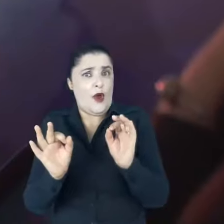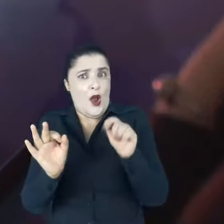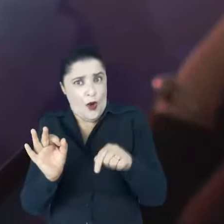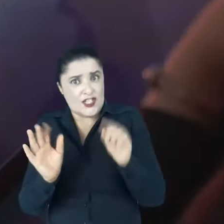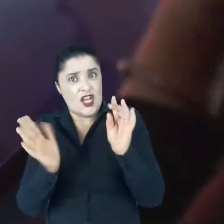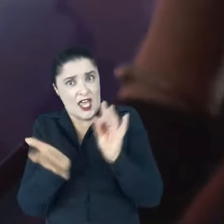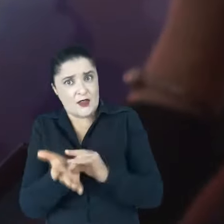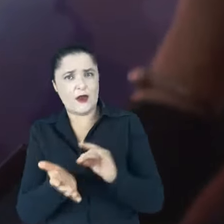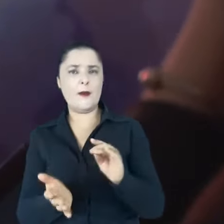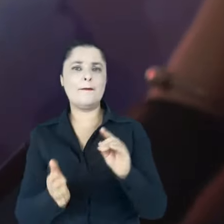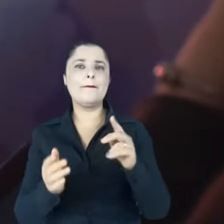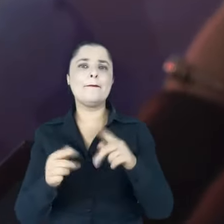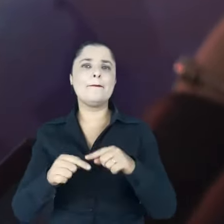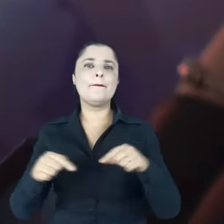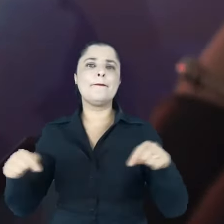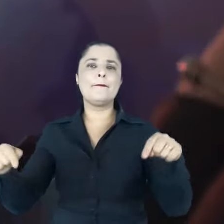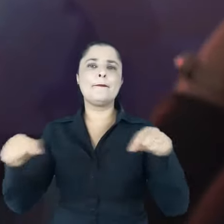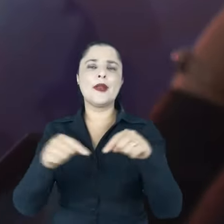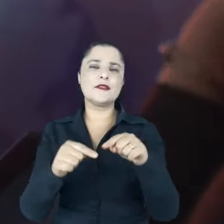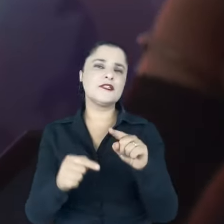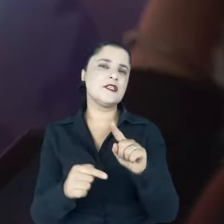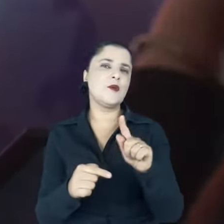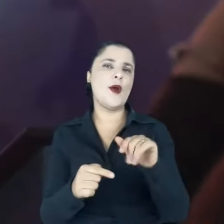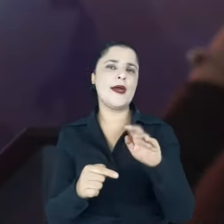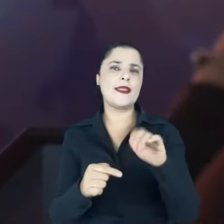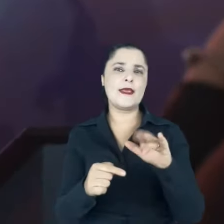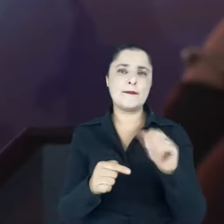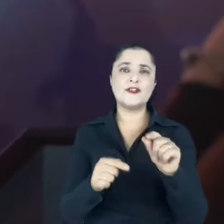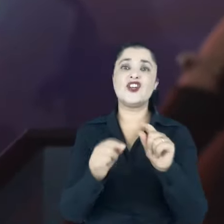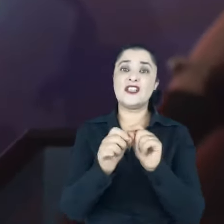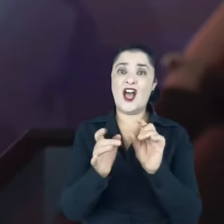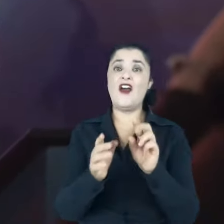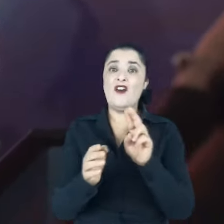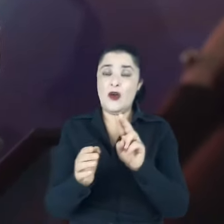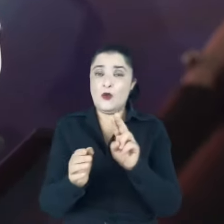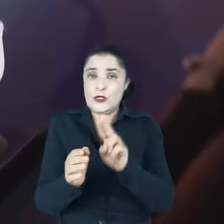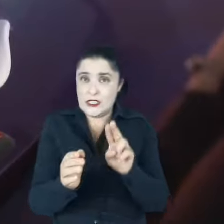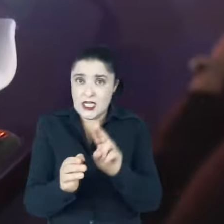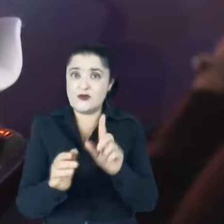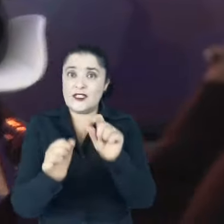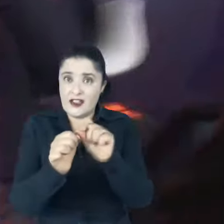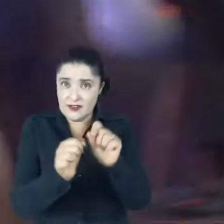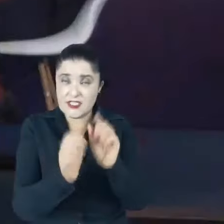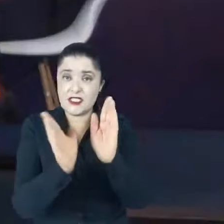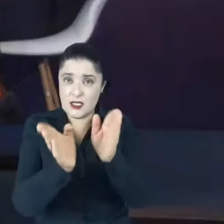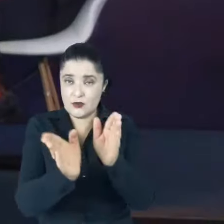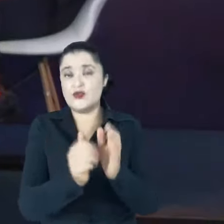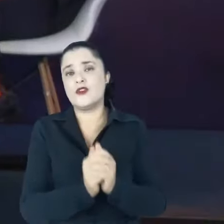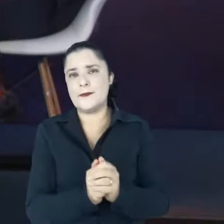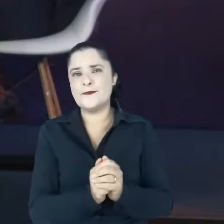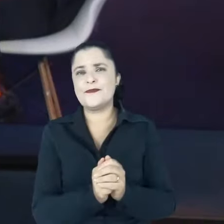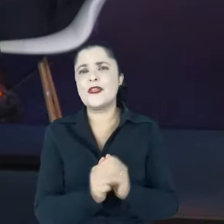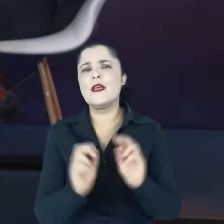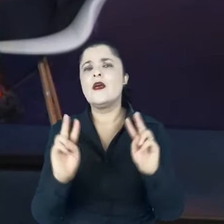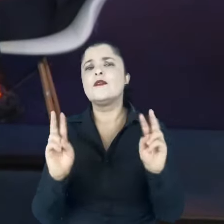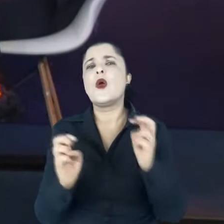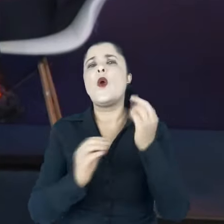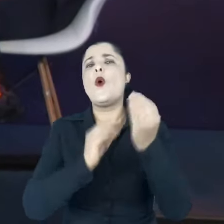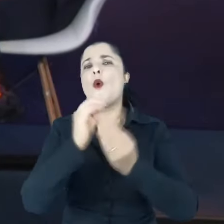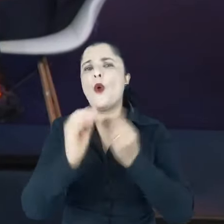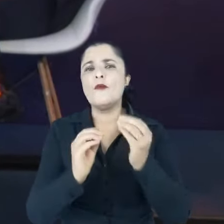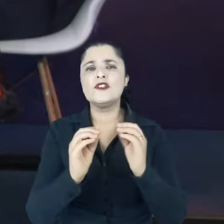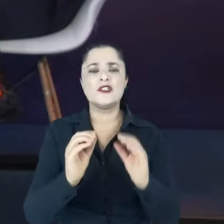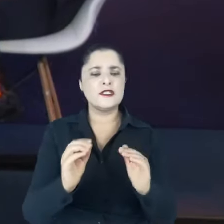funcionando, tem algumas outras plantas aqui no estado que também já se tornaram viáveis. Acho que a grande questão é como é que a gente escala isso,